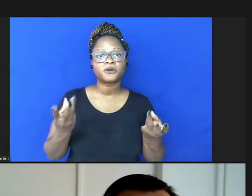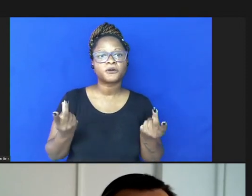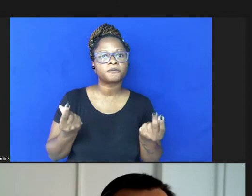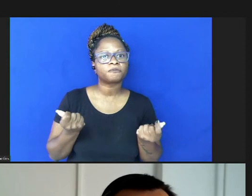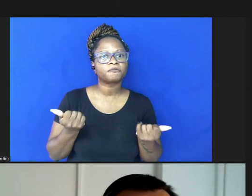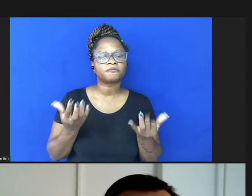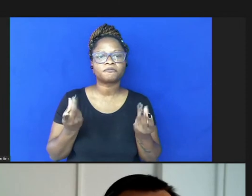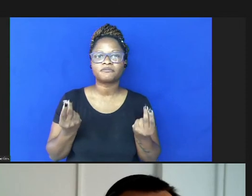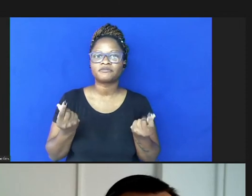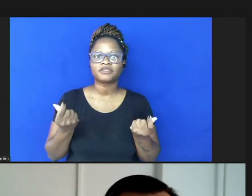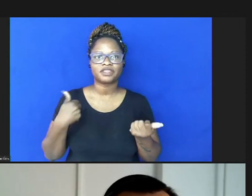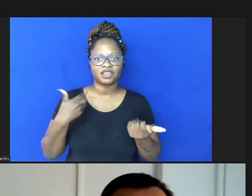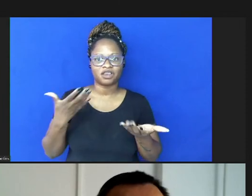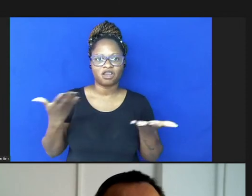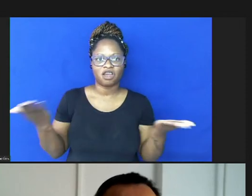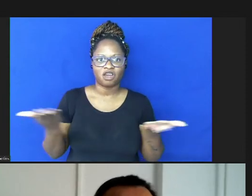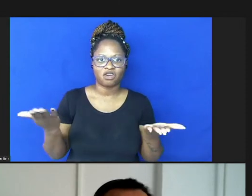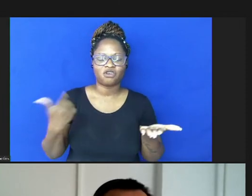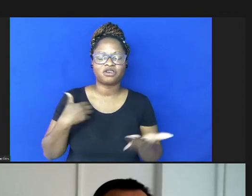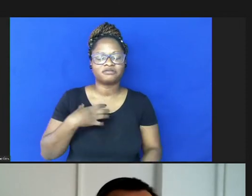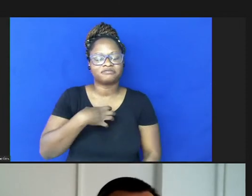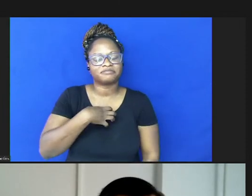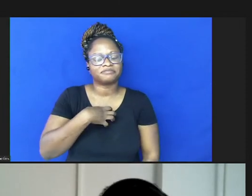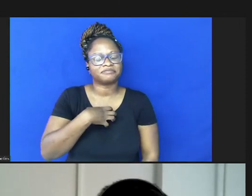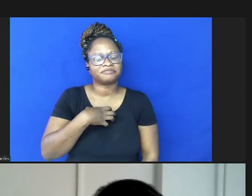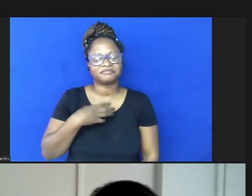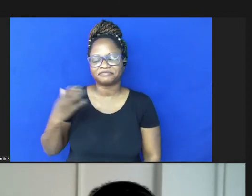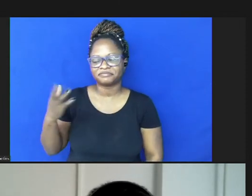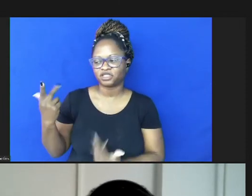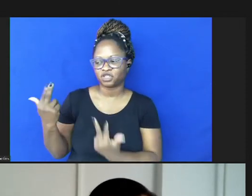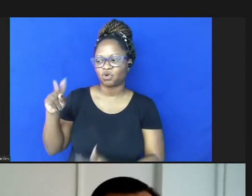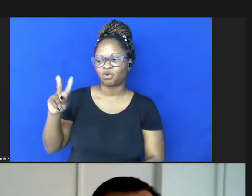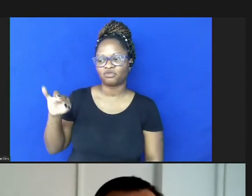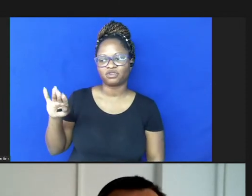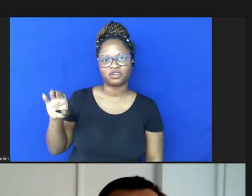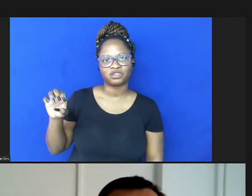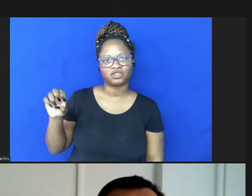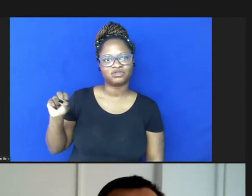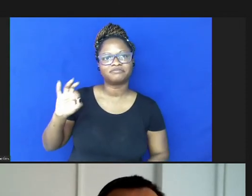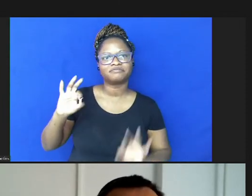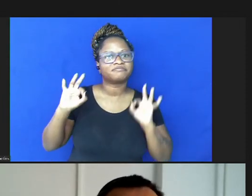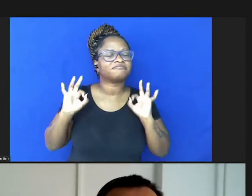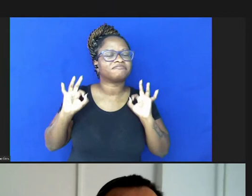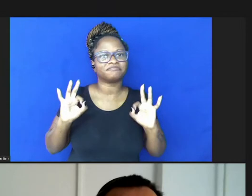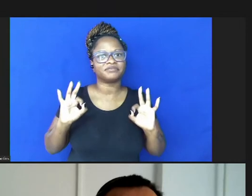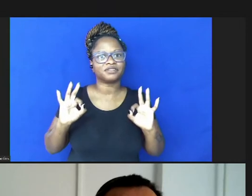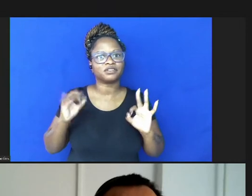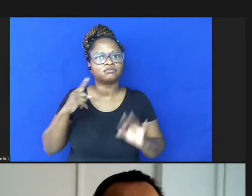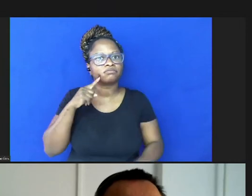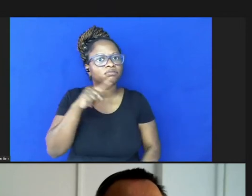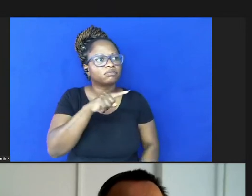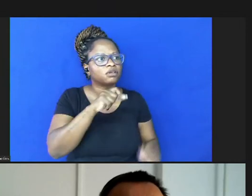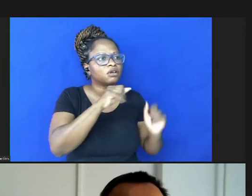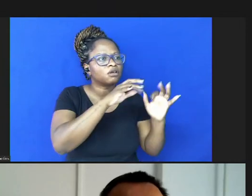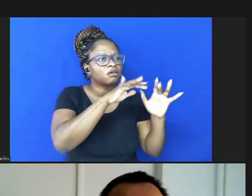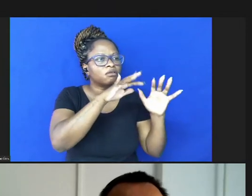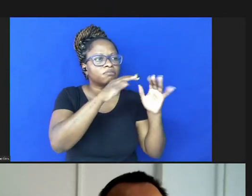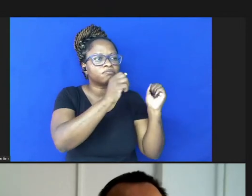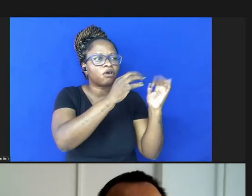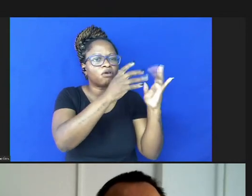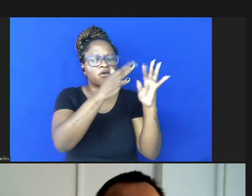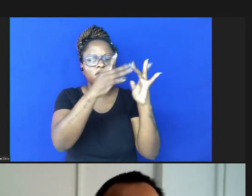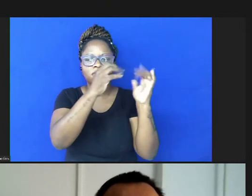Eu compartilho o sentimento do Vinícius, acho que foi excelente a mesa que a gente acabou de assistir, foi exatamente